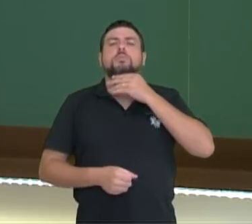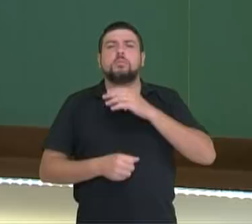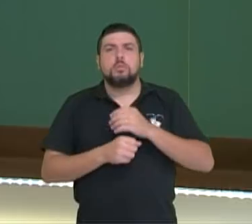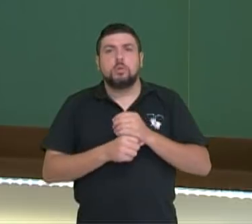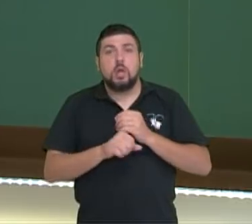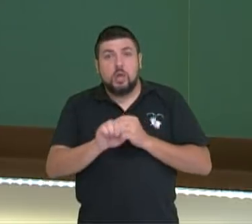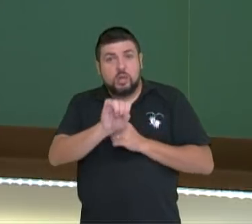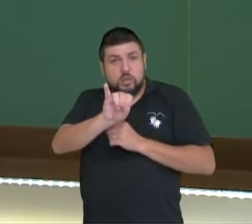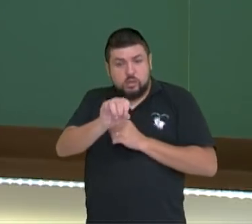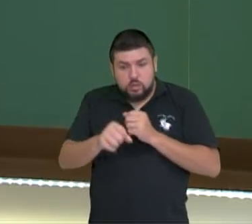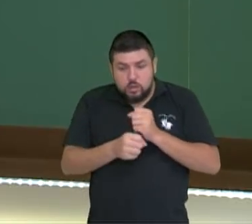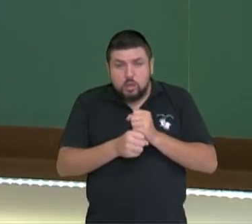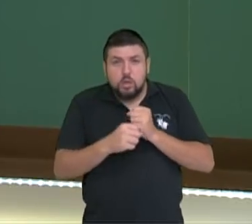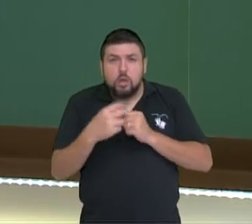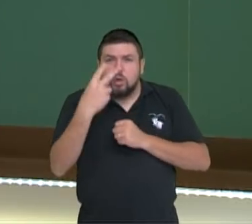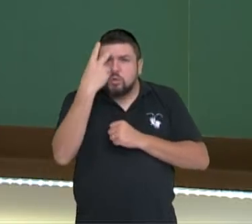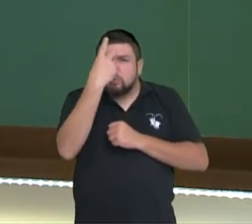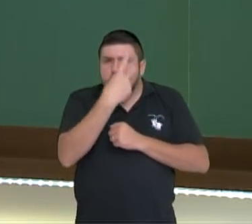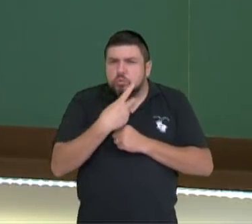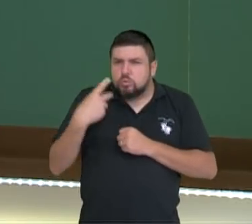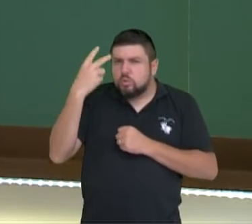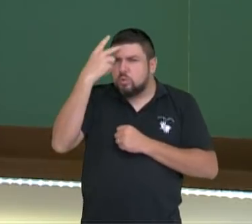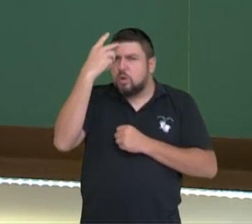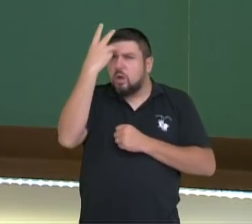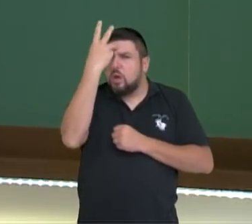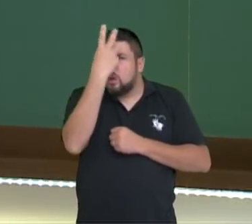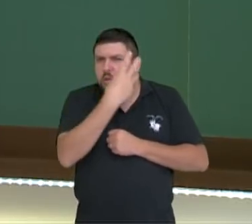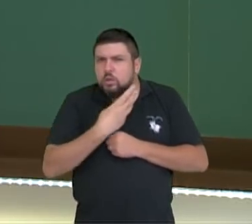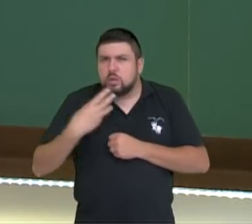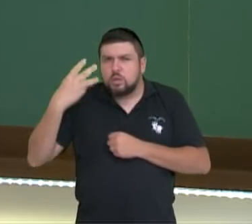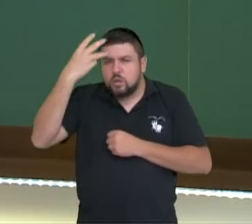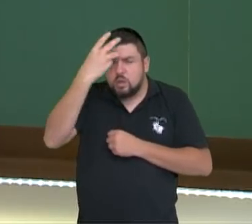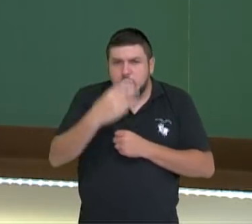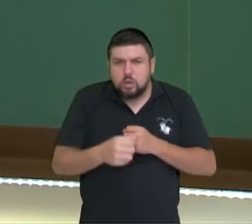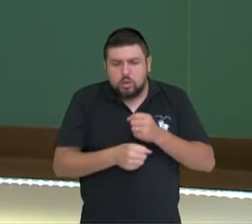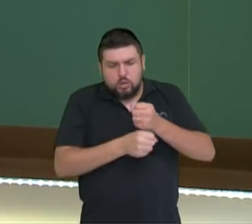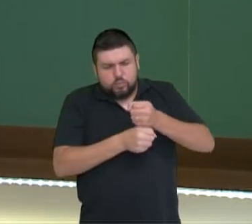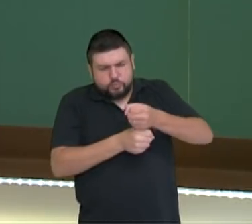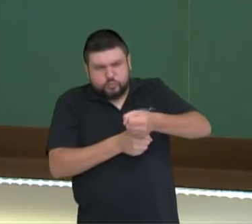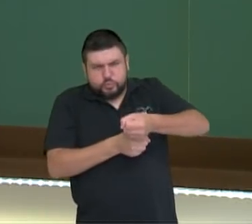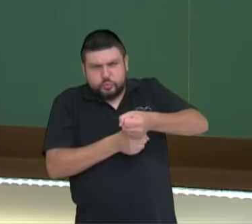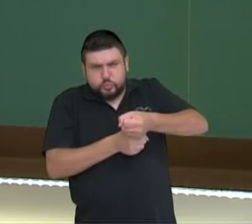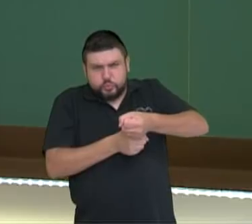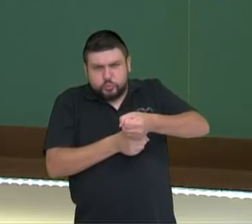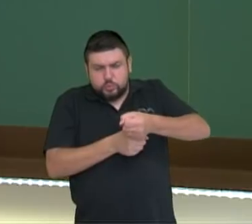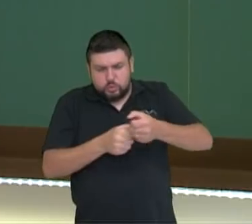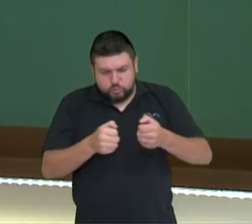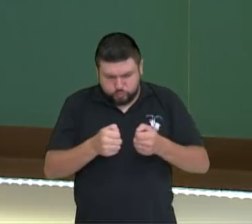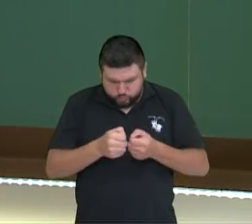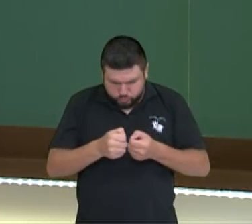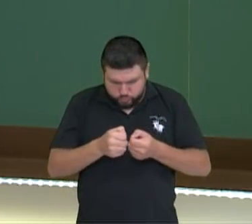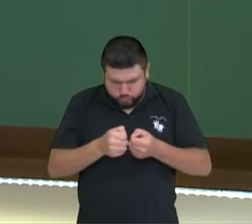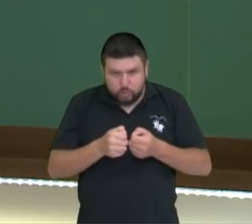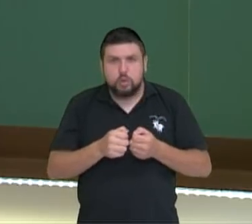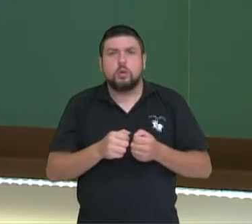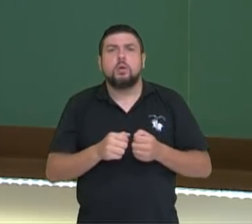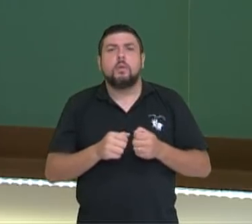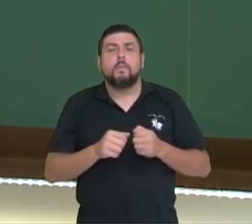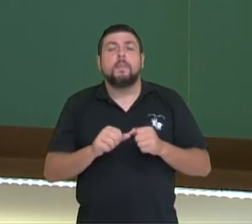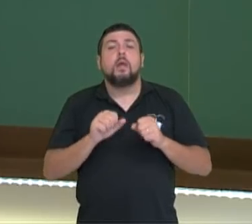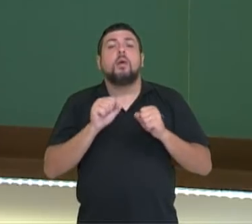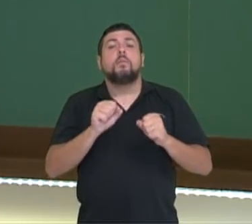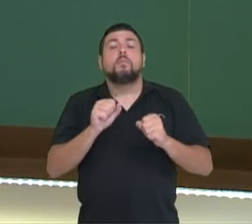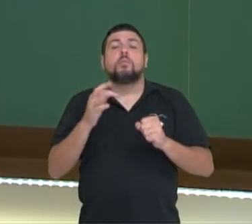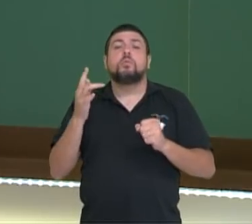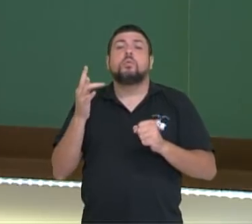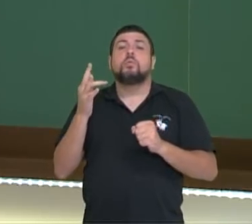3 horas jogando com o pescoço nessa posição, eu vou causar uma lesão. Eu posso desenvolver